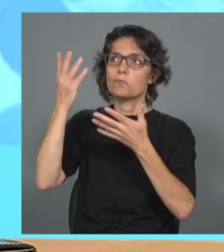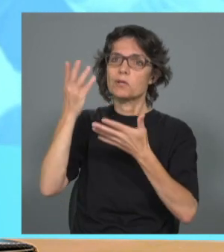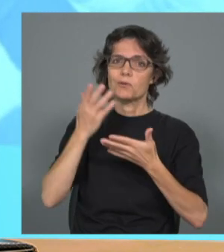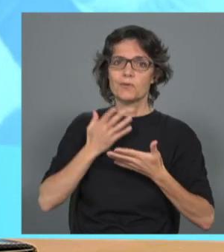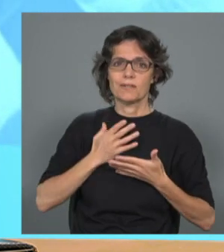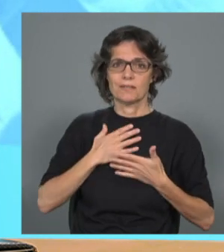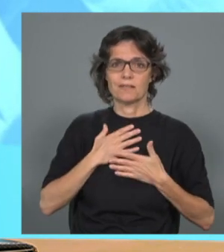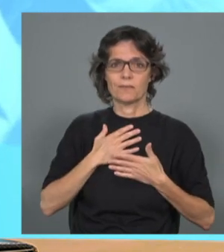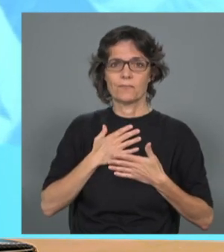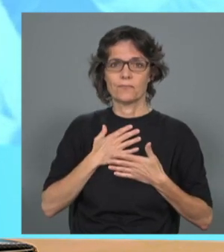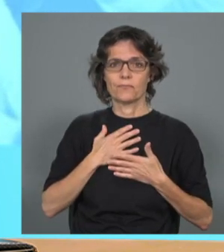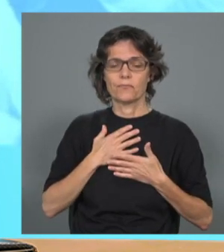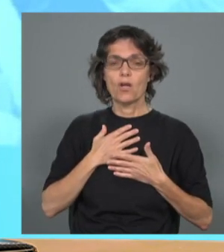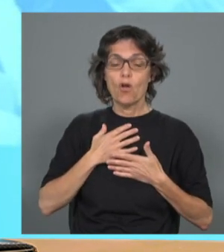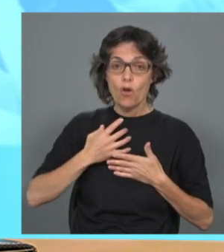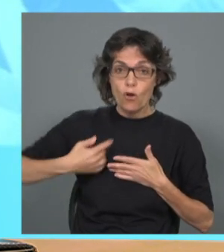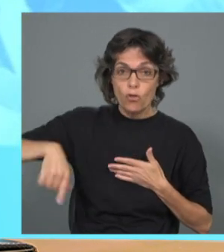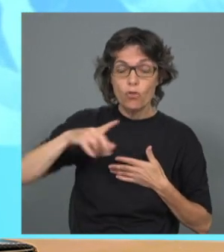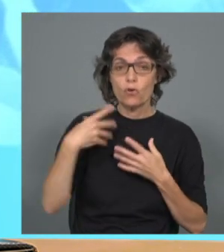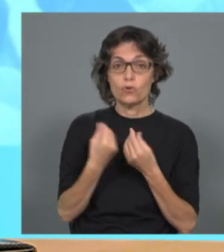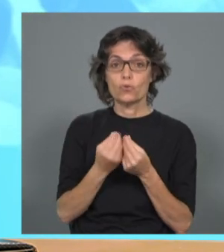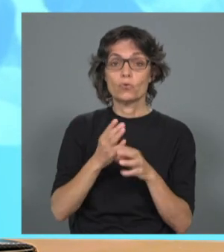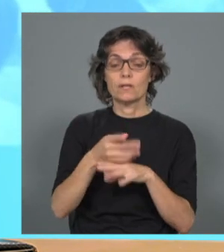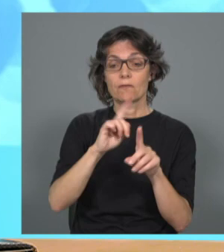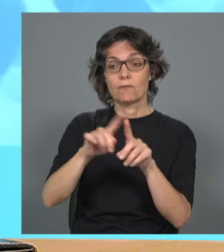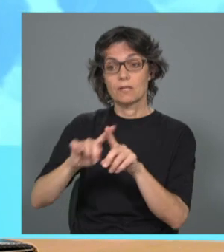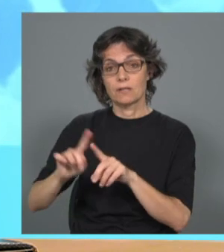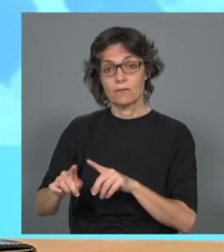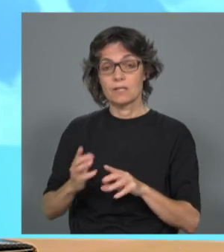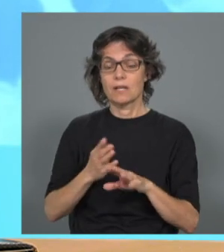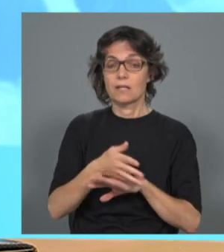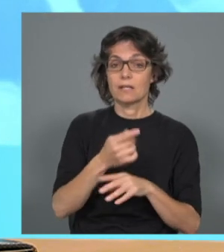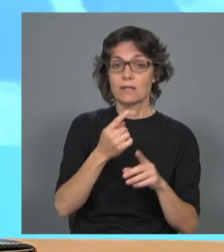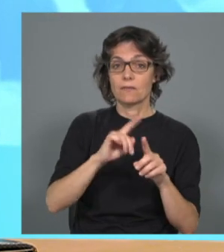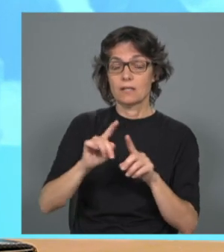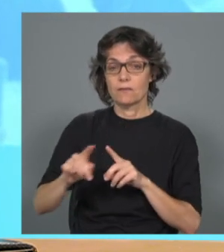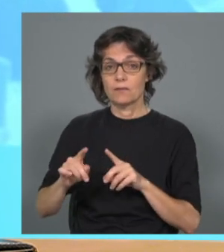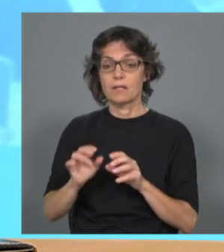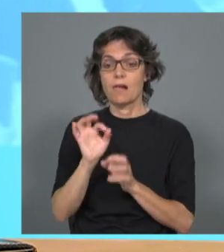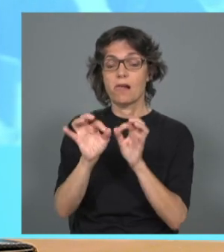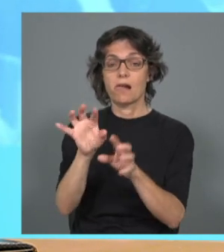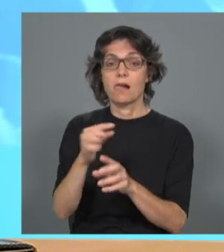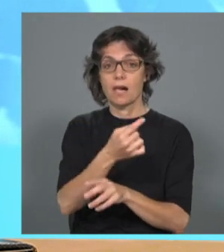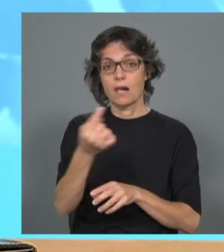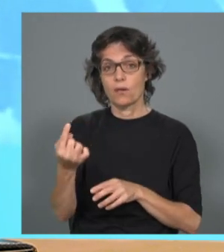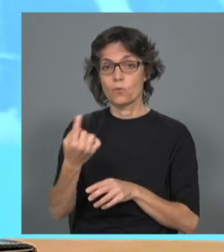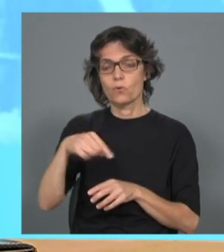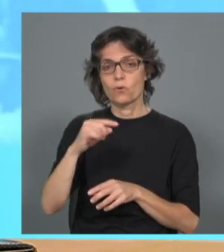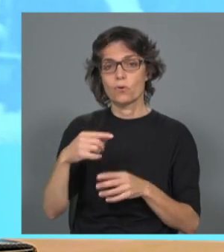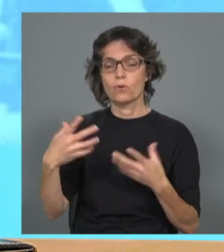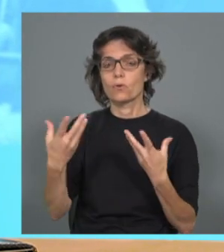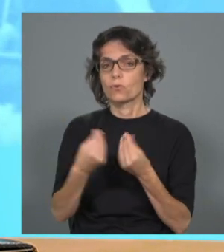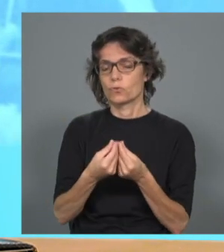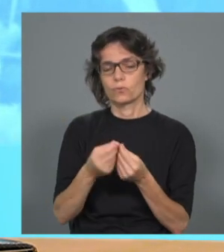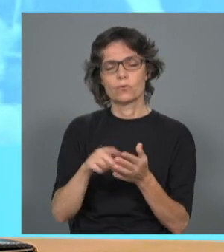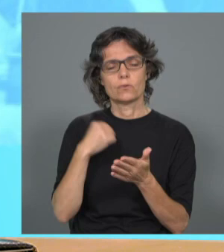através das diversidades, não é? Das diferenças, dos dons, dos contributos de cada um, mas formamos um só corpo quando